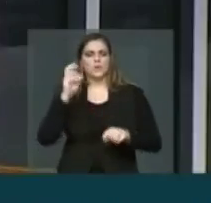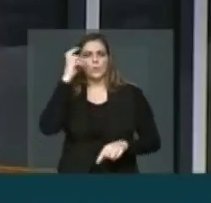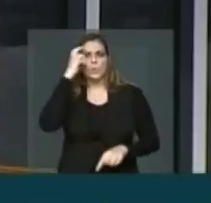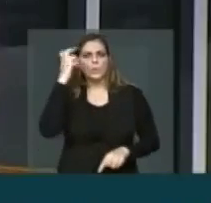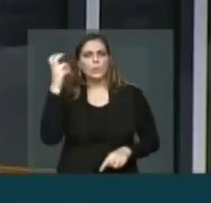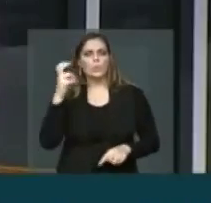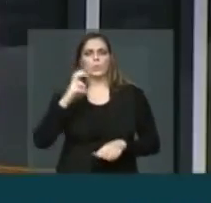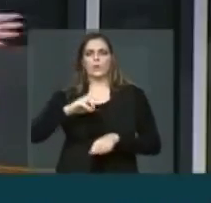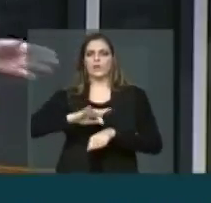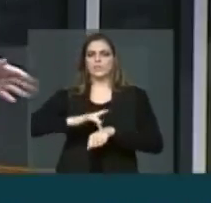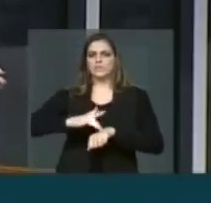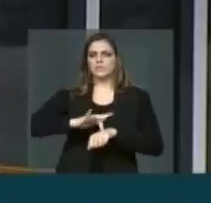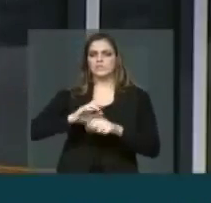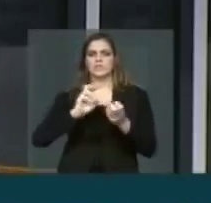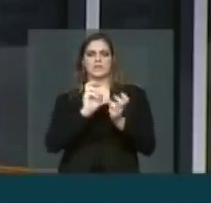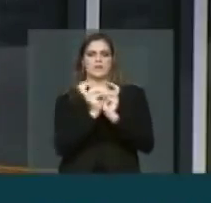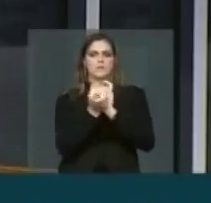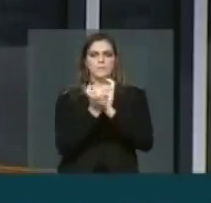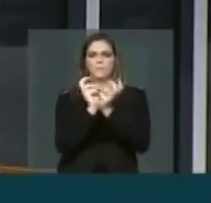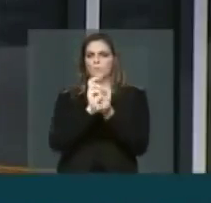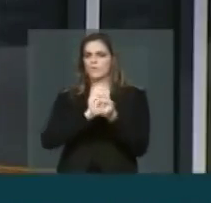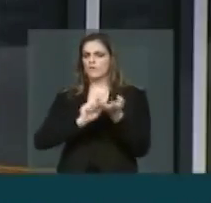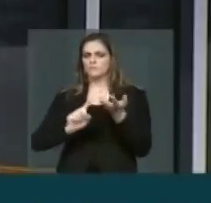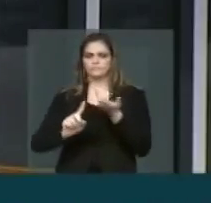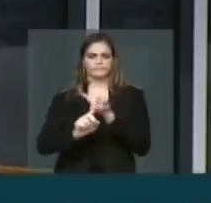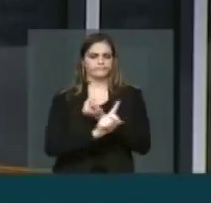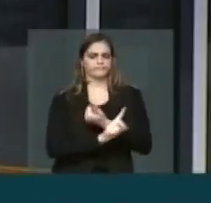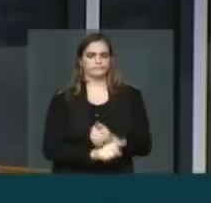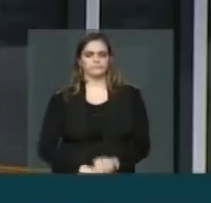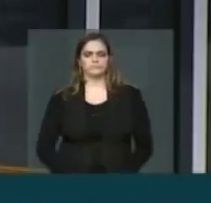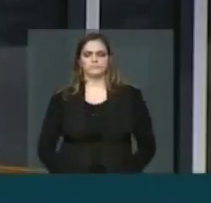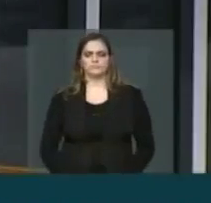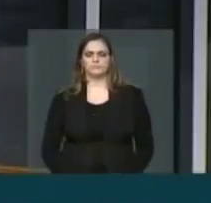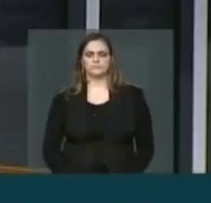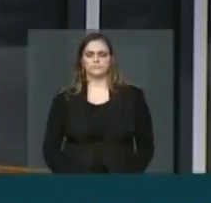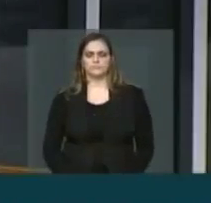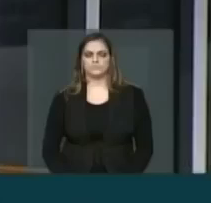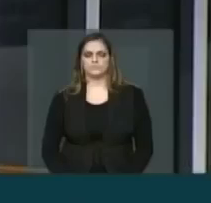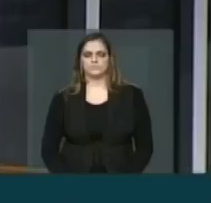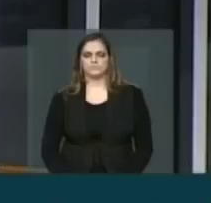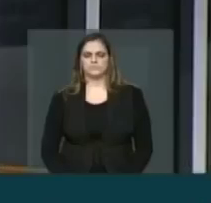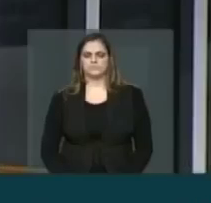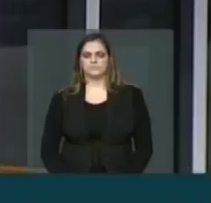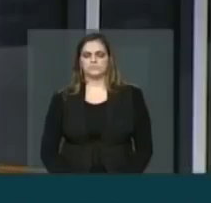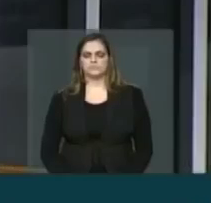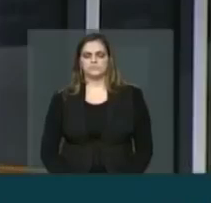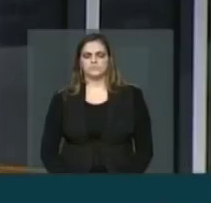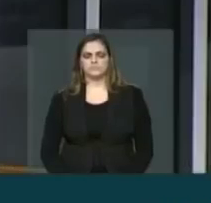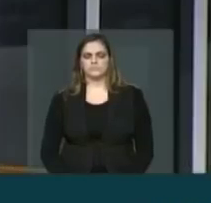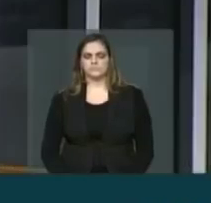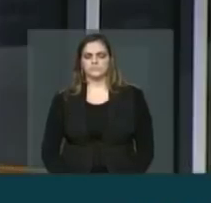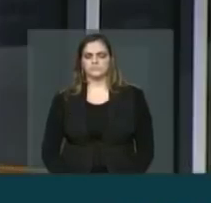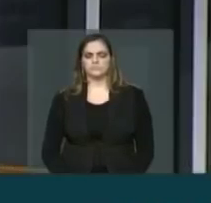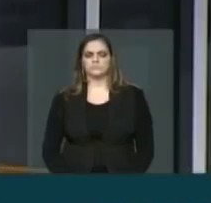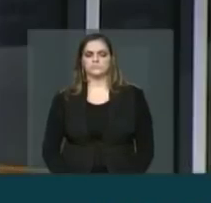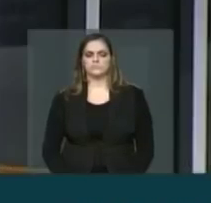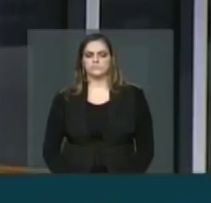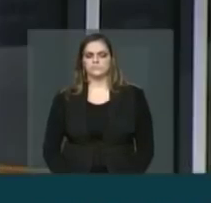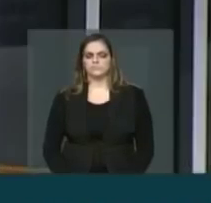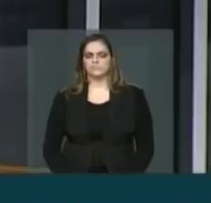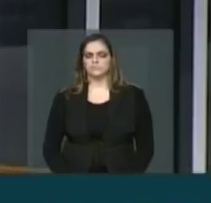a dança de capoeiras e etc, e etc. Então, senhor presidente, eu peço o